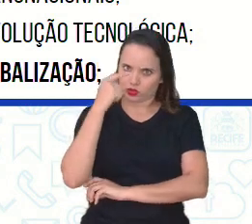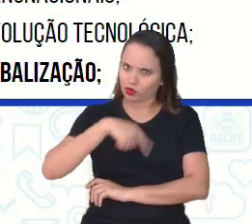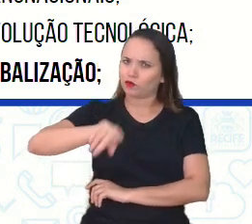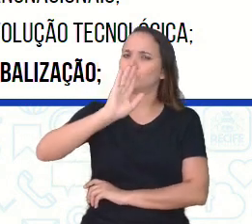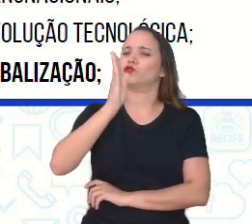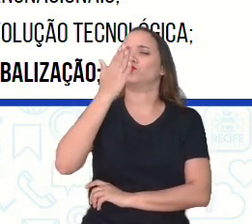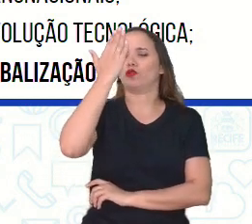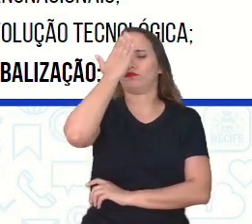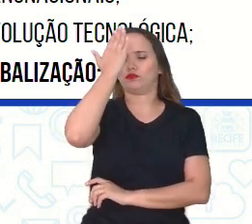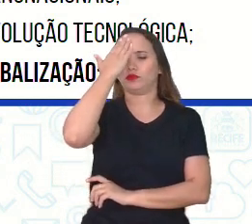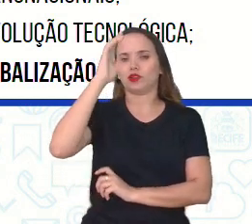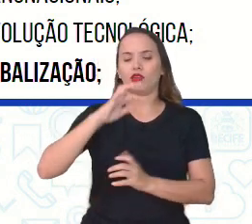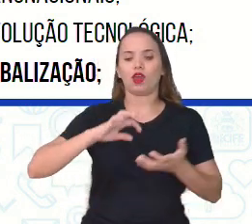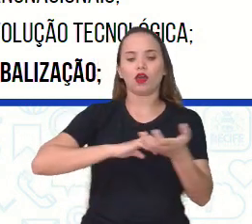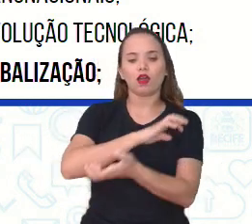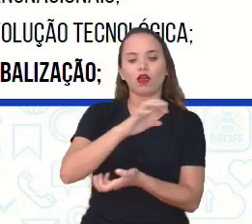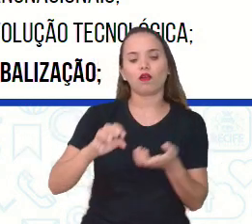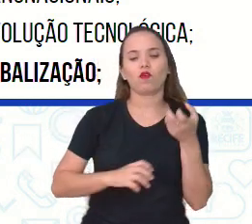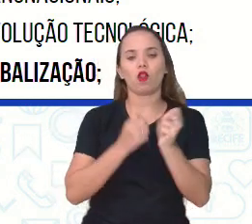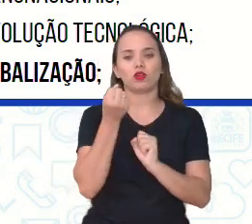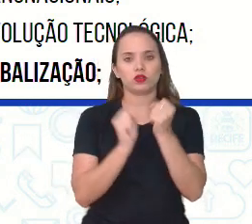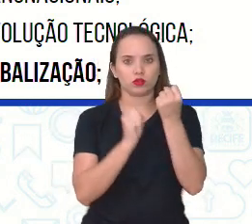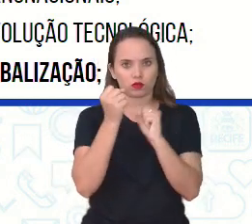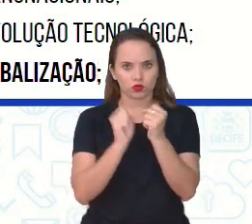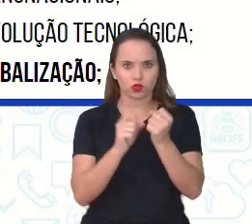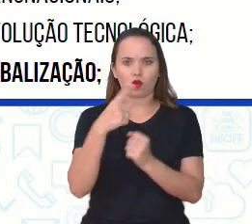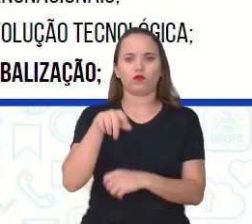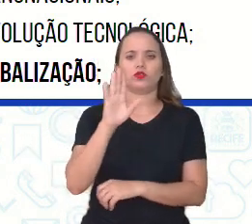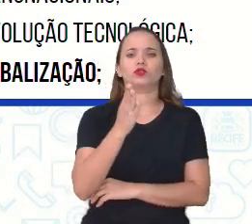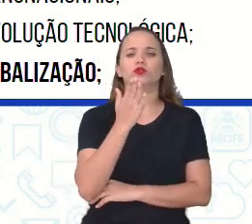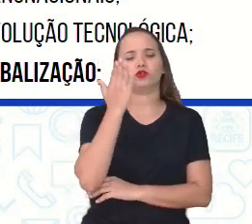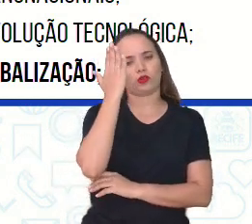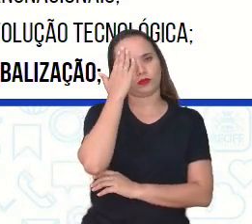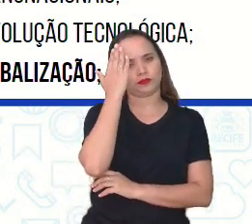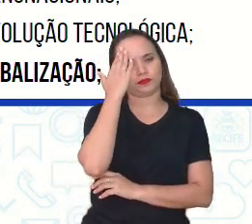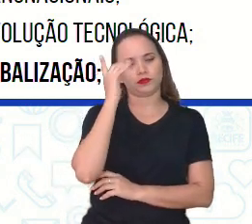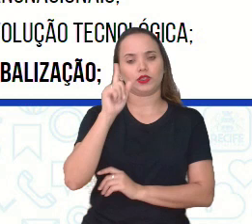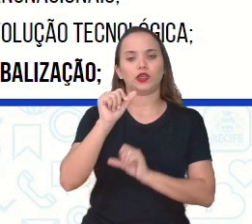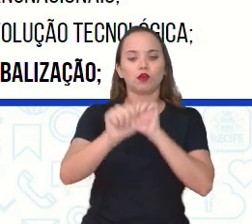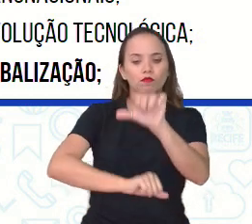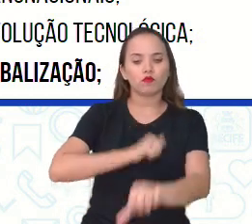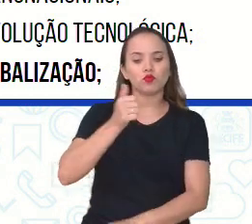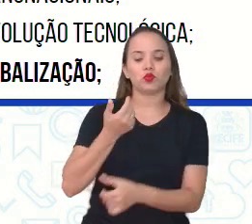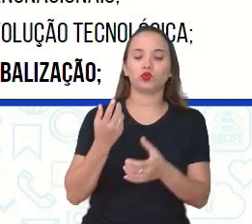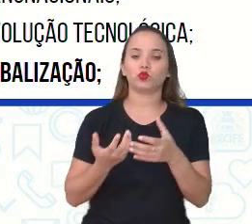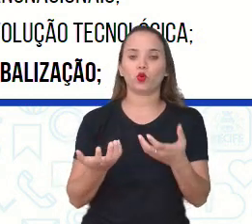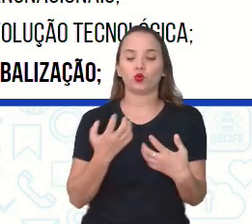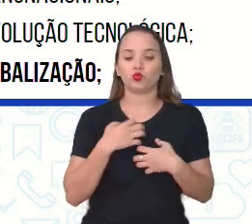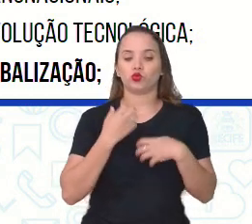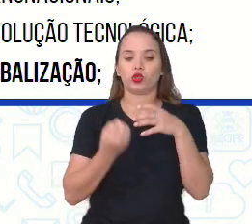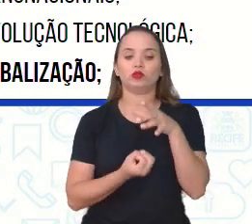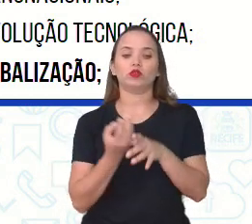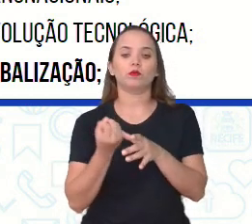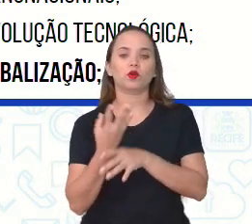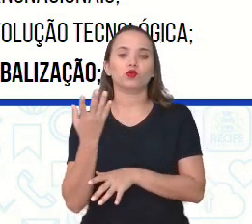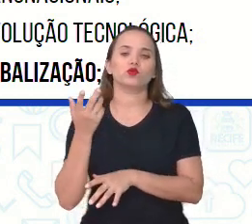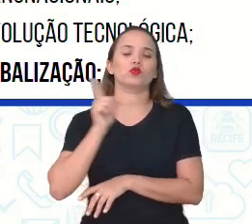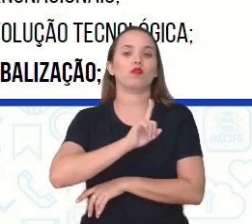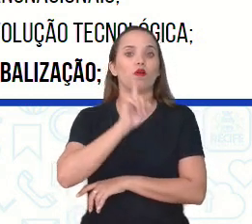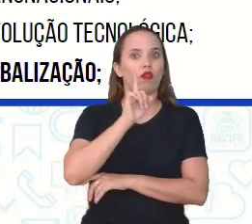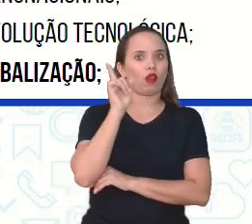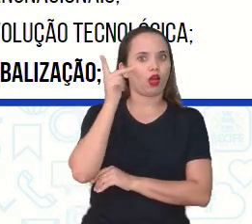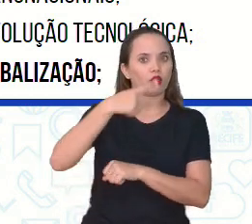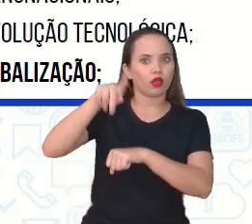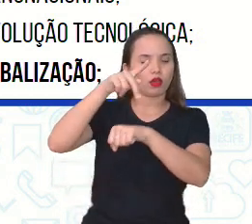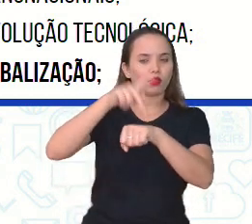a Revolução Industrial. Então, vocês já viram isso, que mudou a forma de se produzir lá na Inglaterra, começa lá